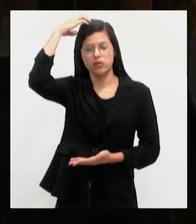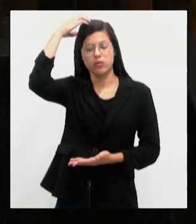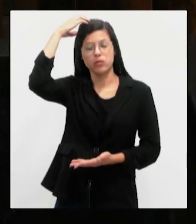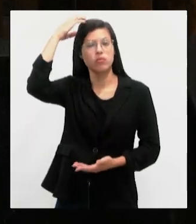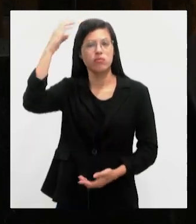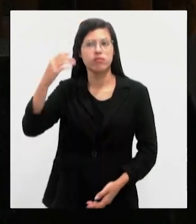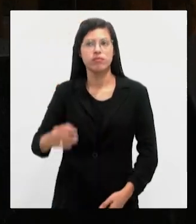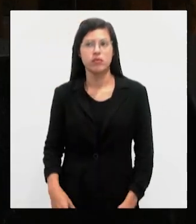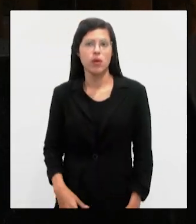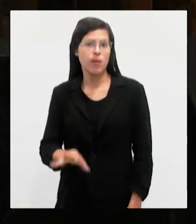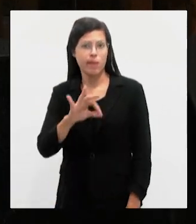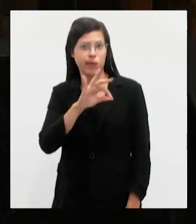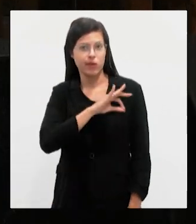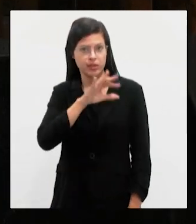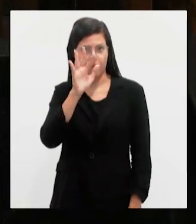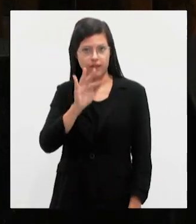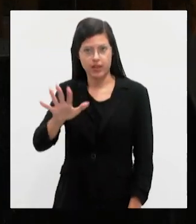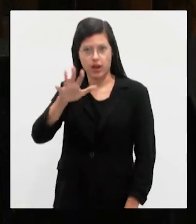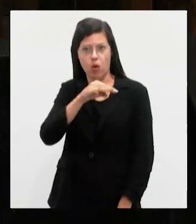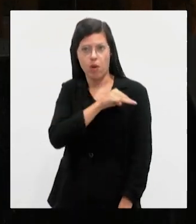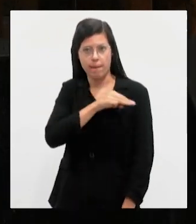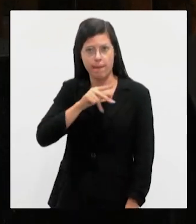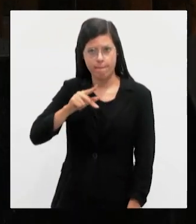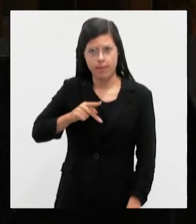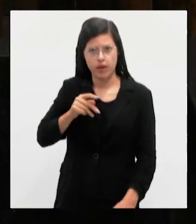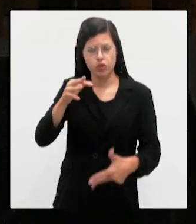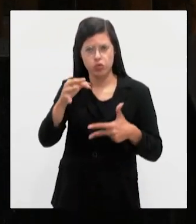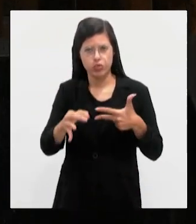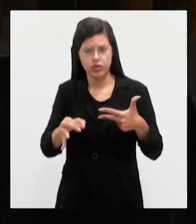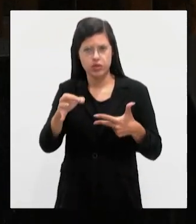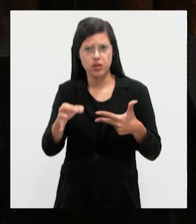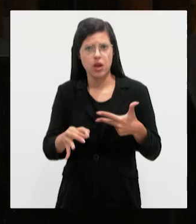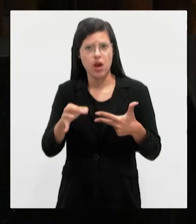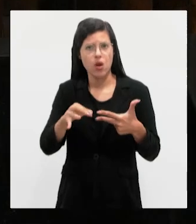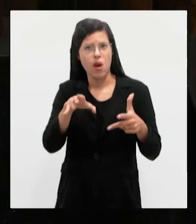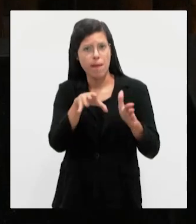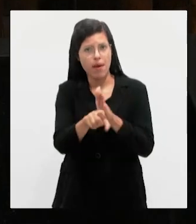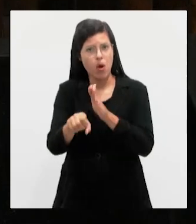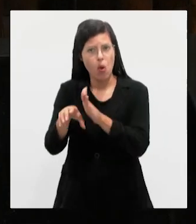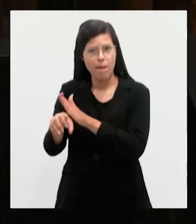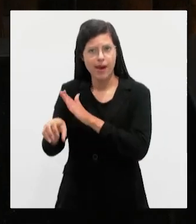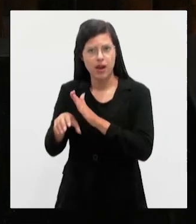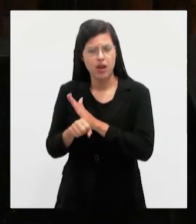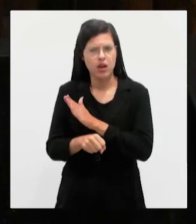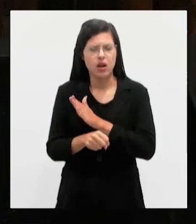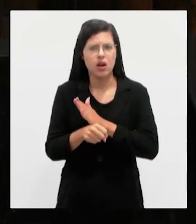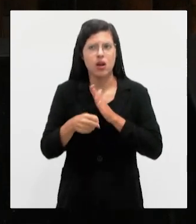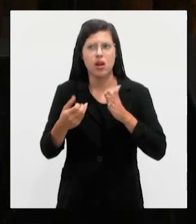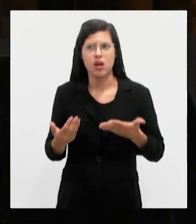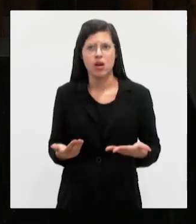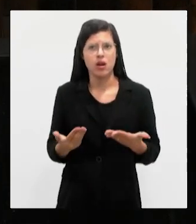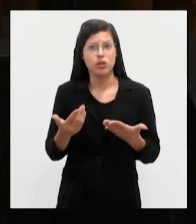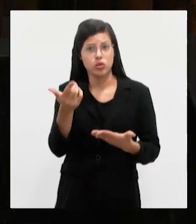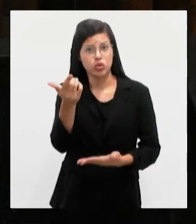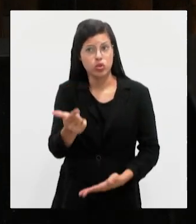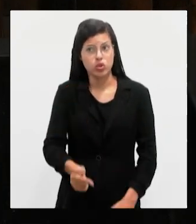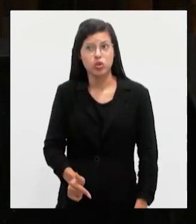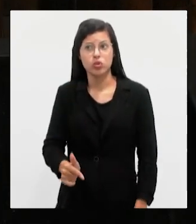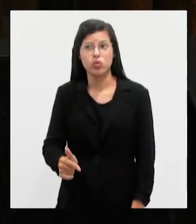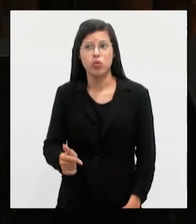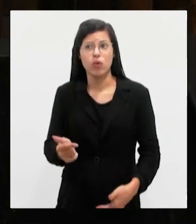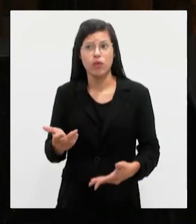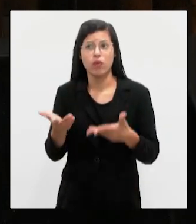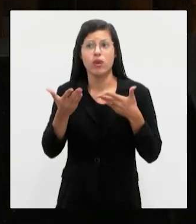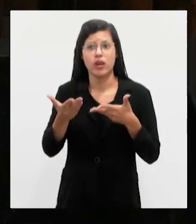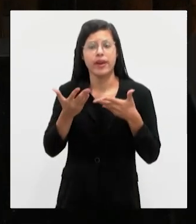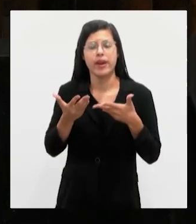são Polícia Federal, Ministério Público e Judiciário, pela roubalheira, ou seja, querem ferrar novamente o governo Lula.